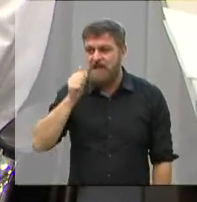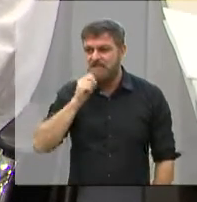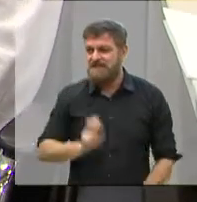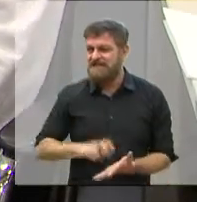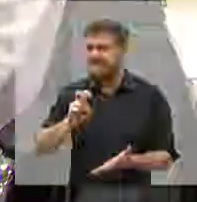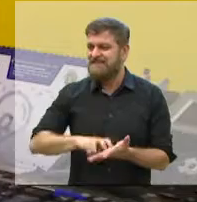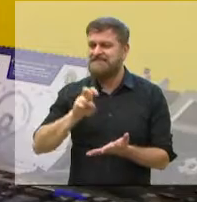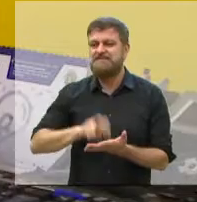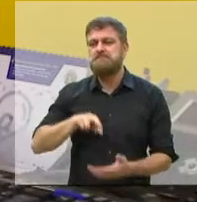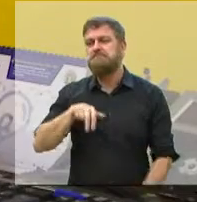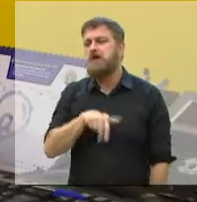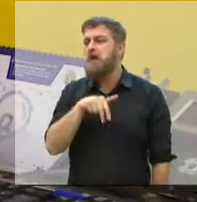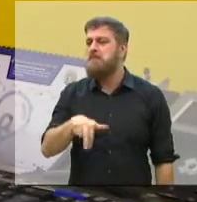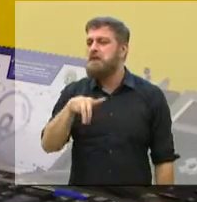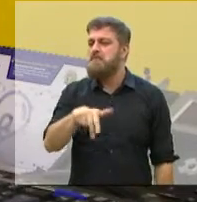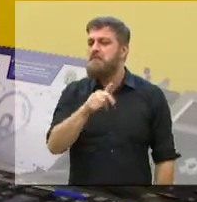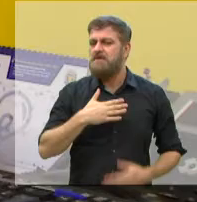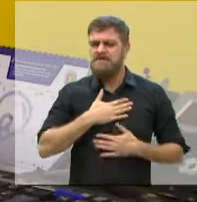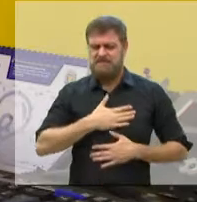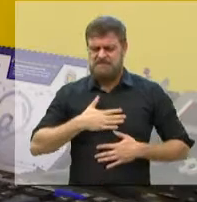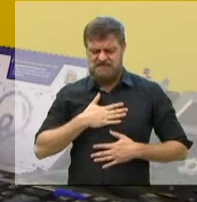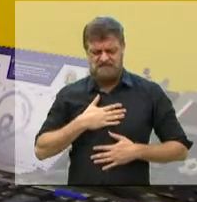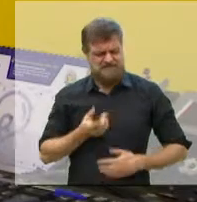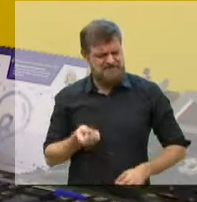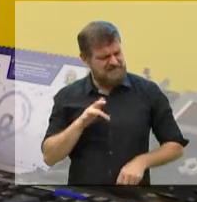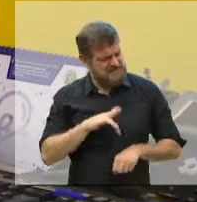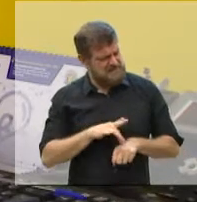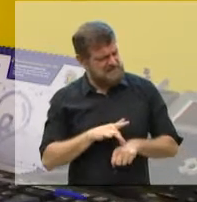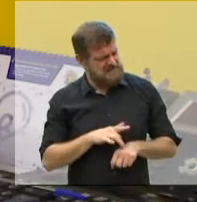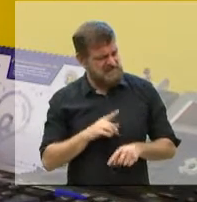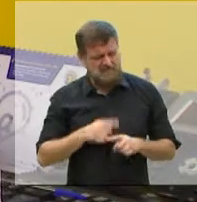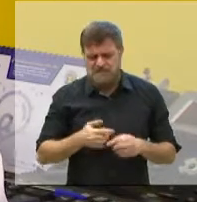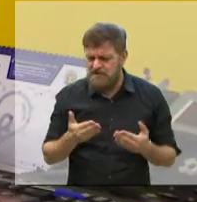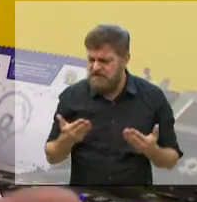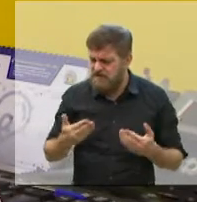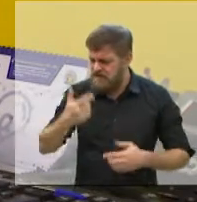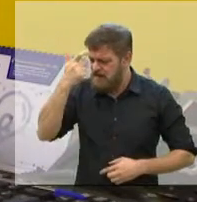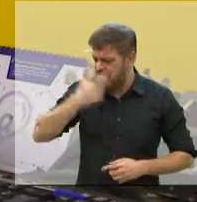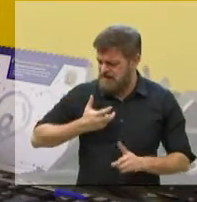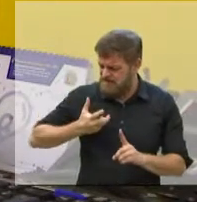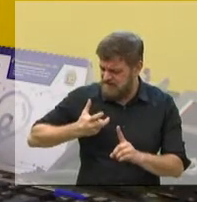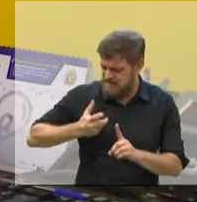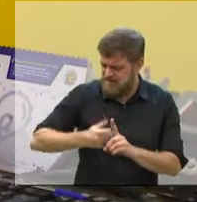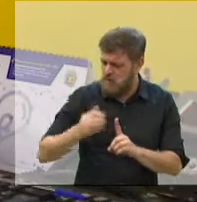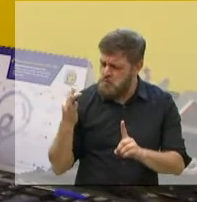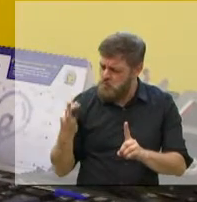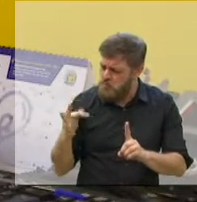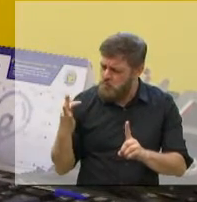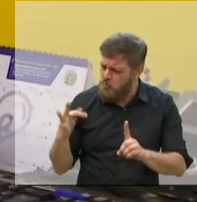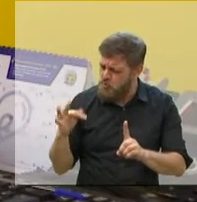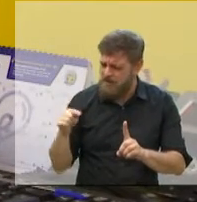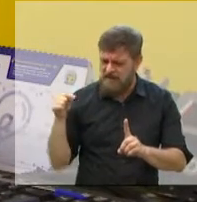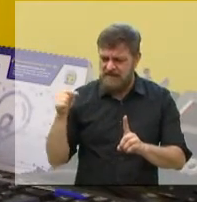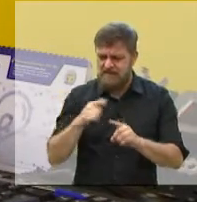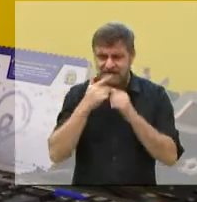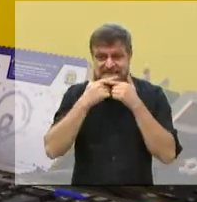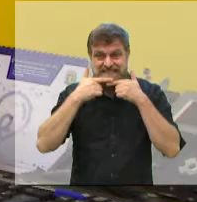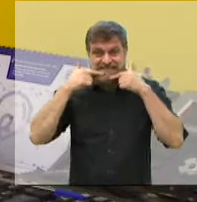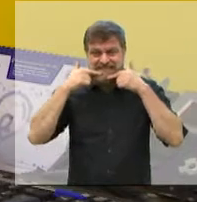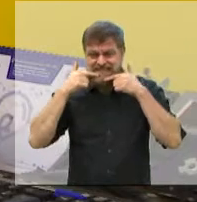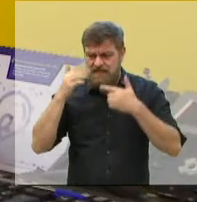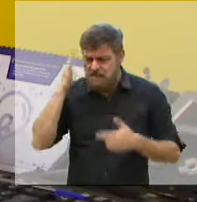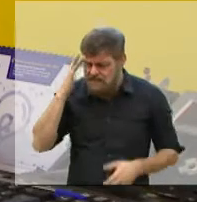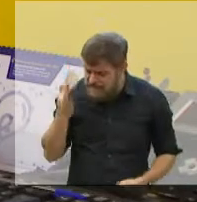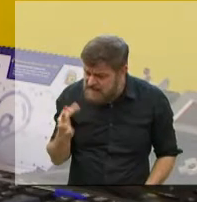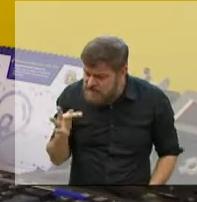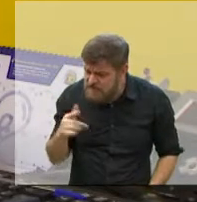da aplicação. Eu achei estranho, falei assim, poxa Maria, mas eu acabei de fazer uma injeção em você, uma injeção hiper mega